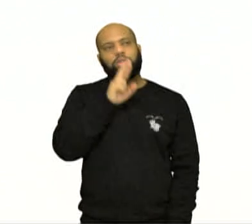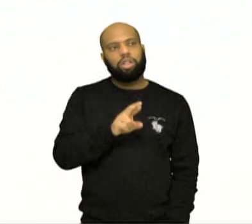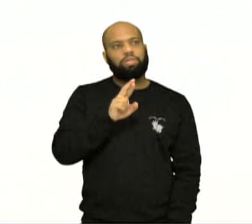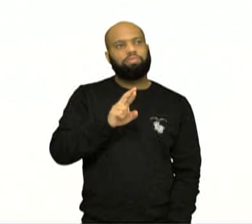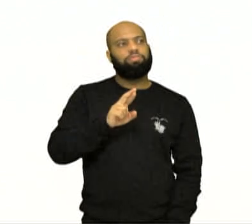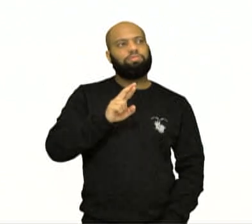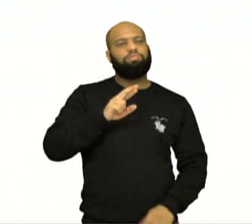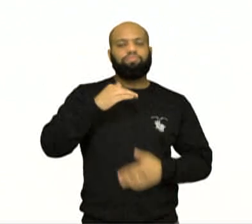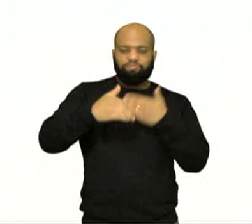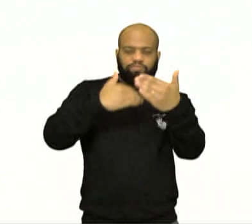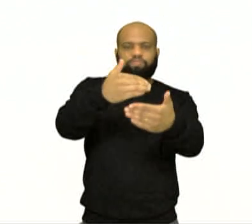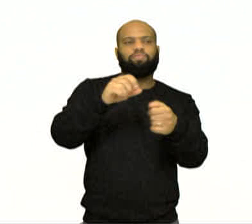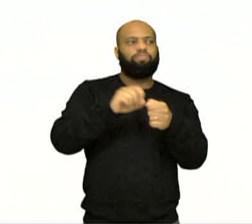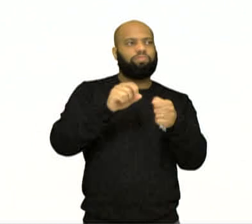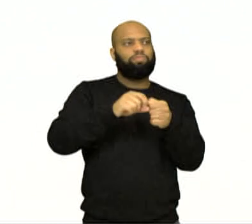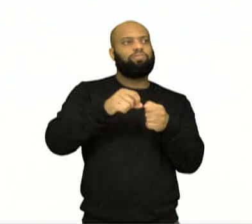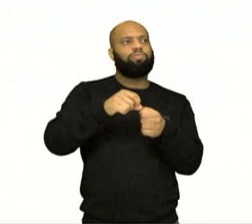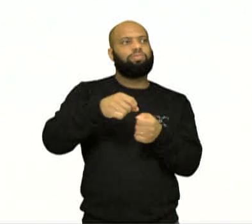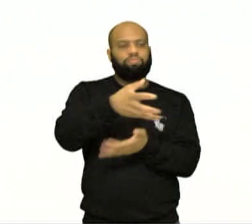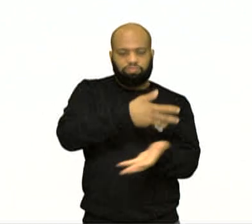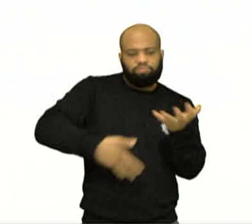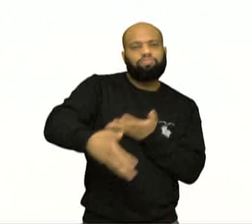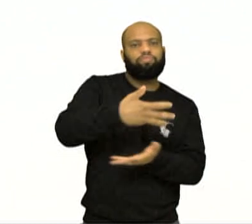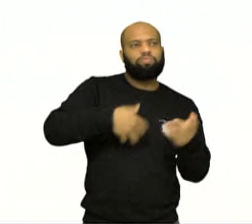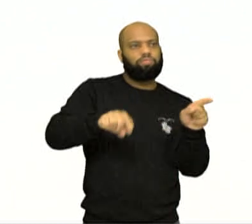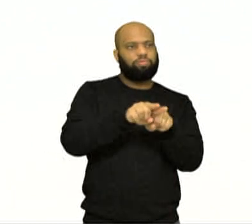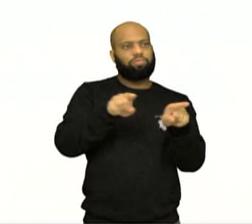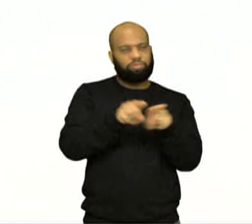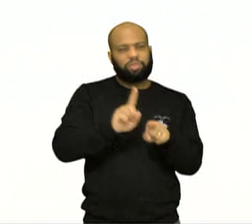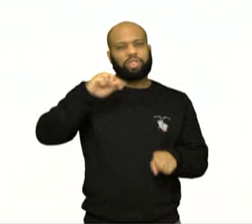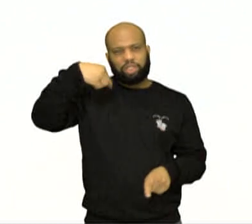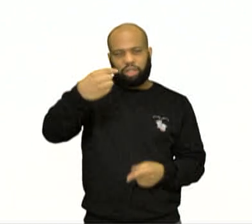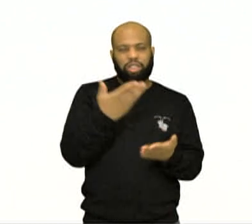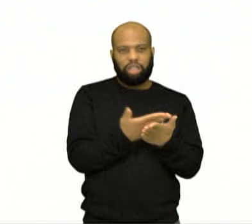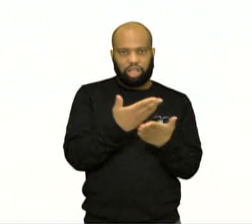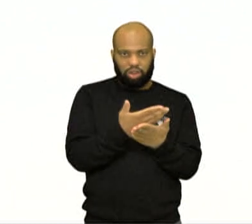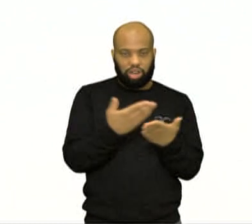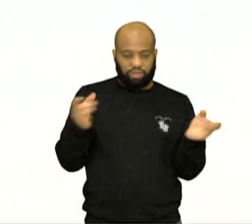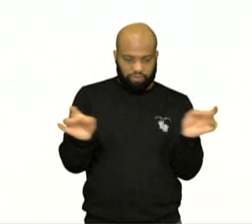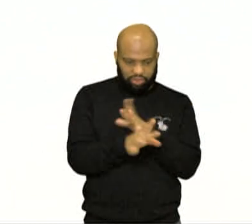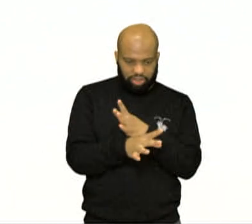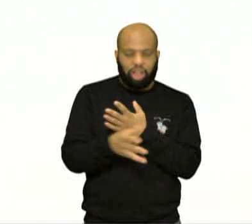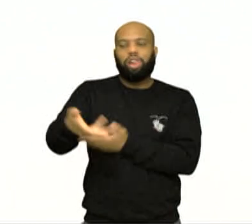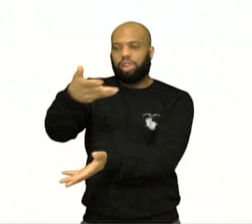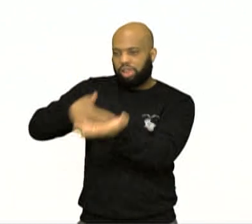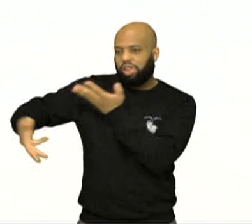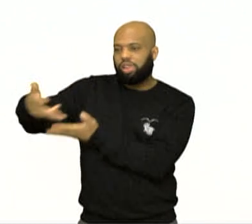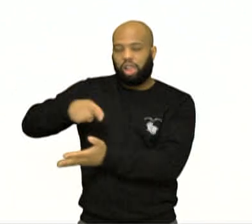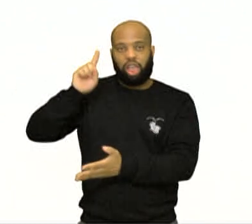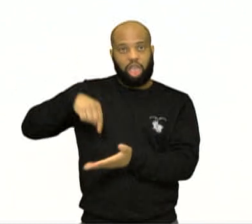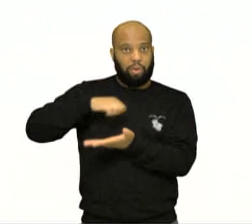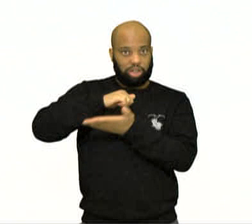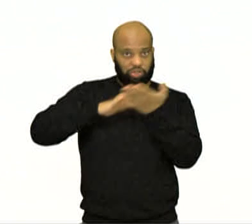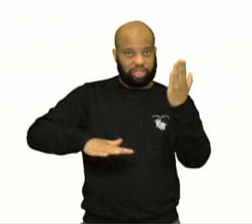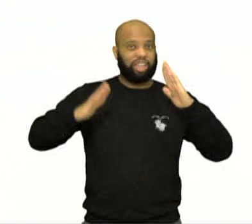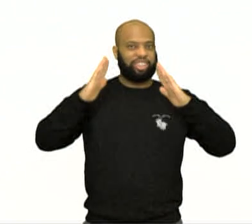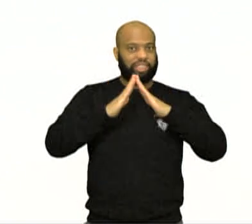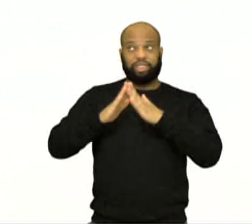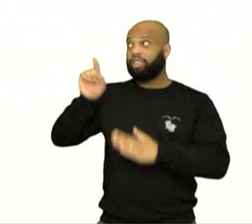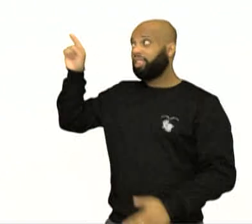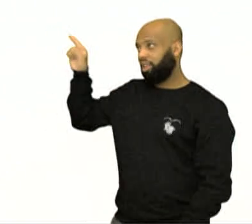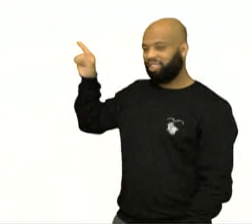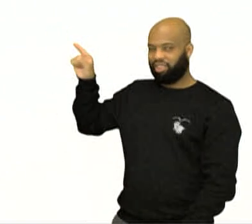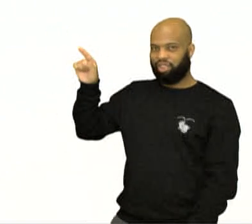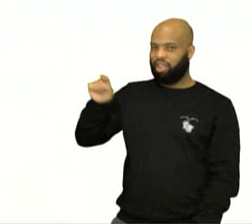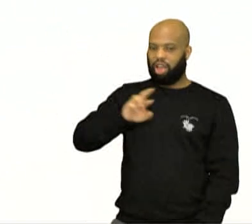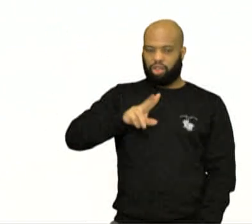para realizá-la um pouquinho mais para frente, depois da nossa aula, né, como uma atividade aí de casa ou uma